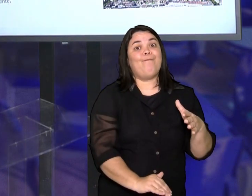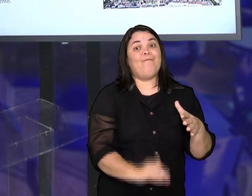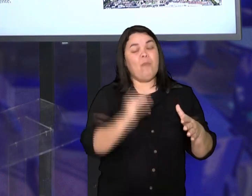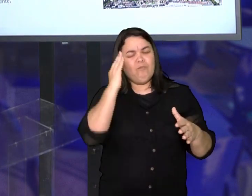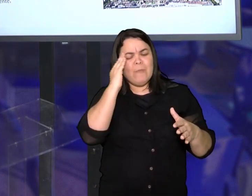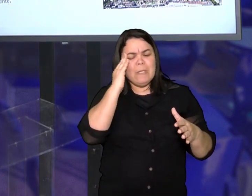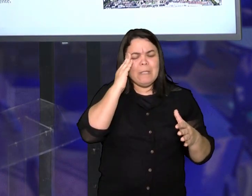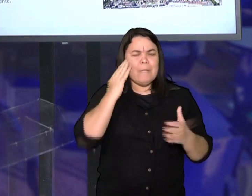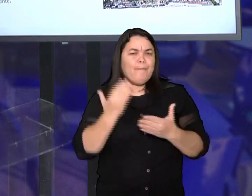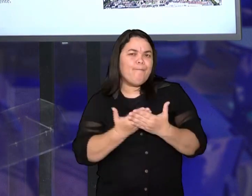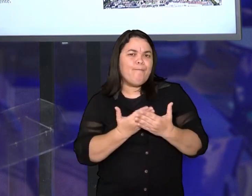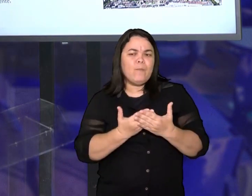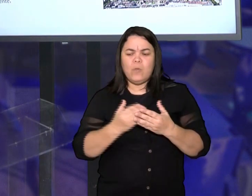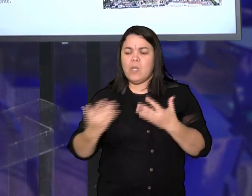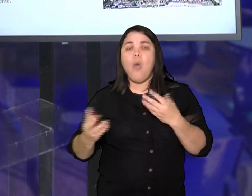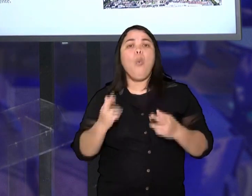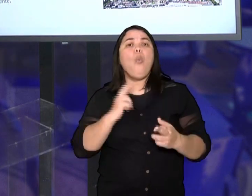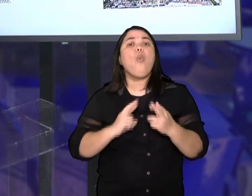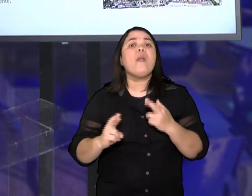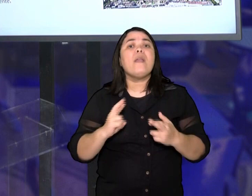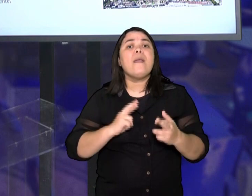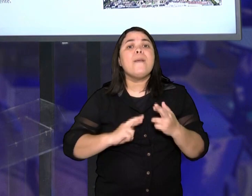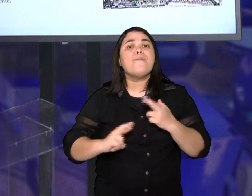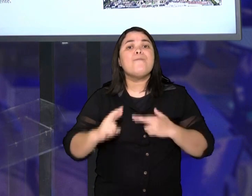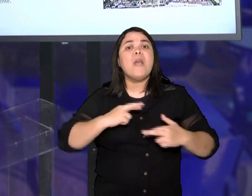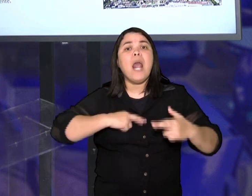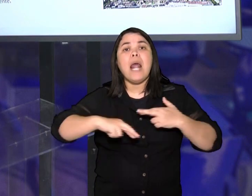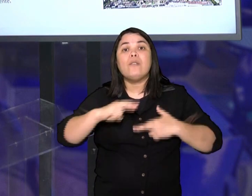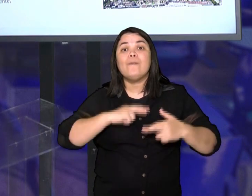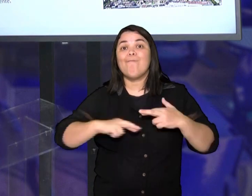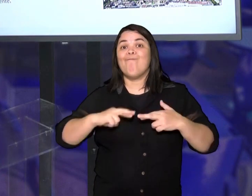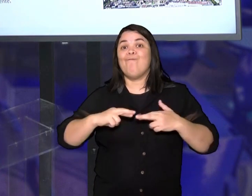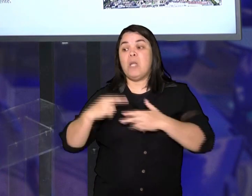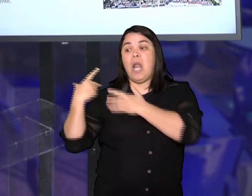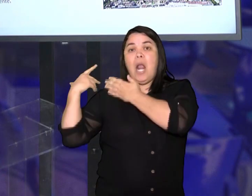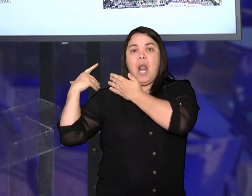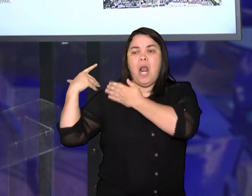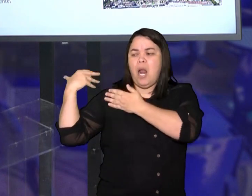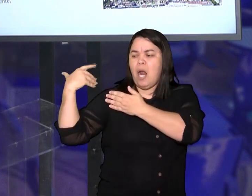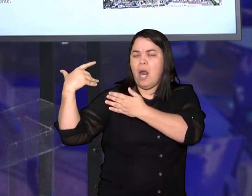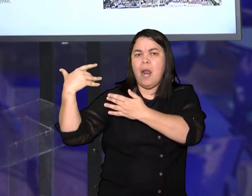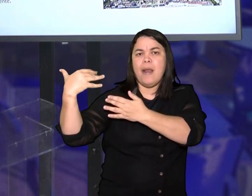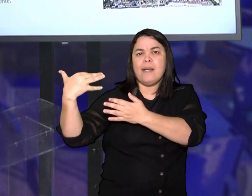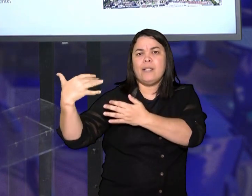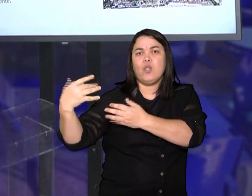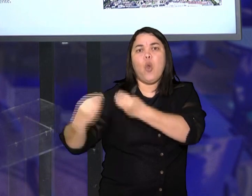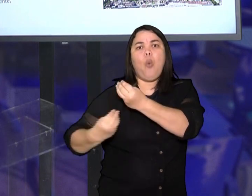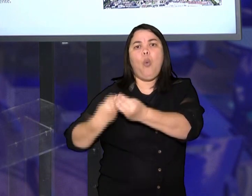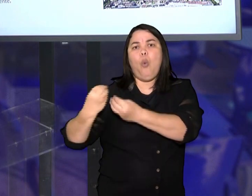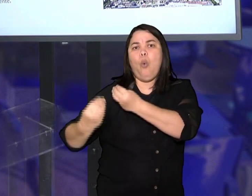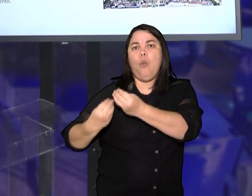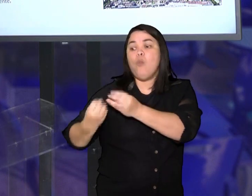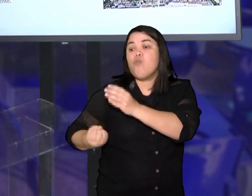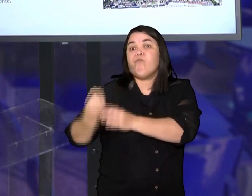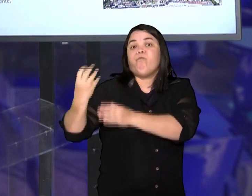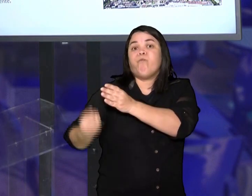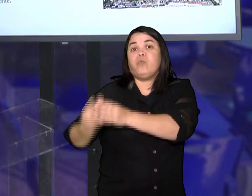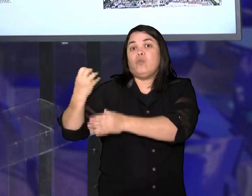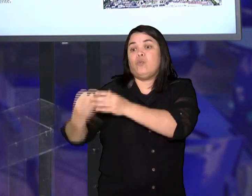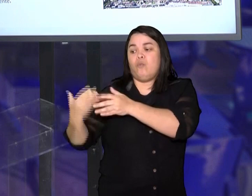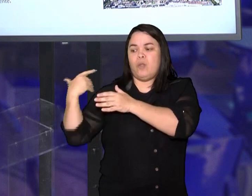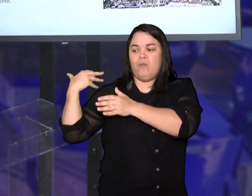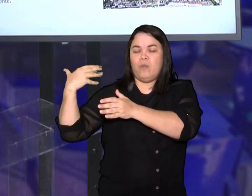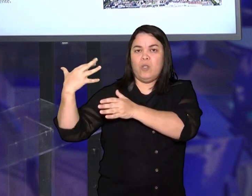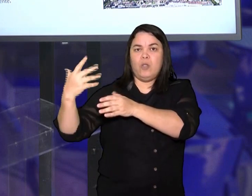Está muito relacionado ao processo histórico de revolução industrial, né? Nós